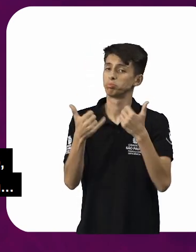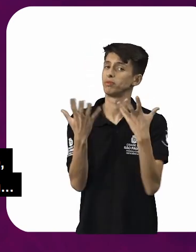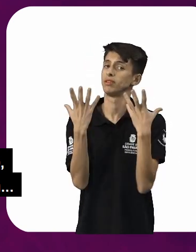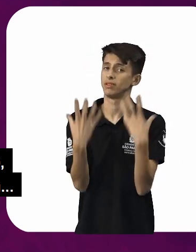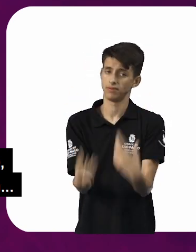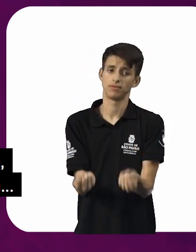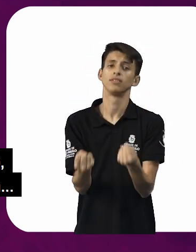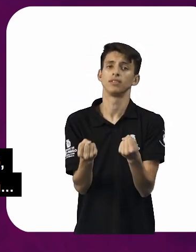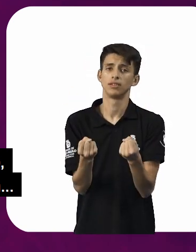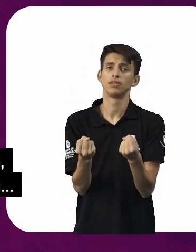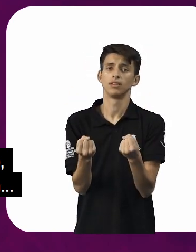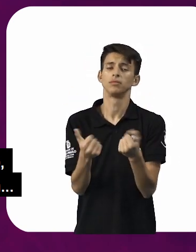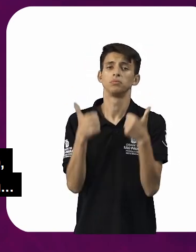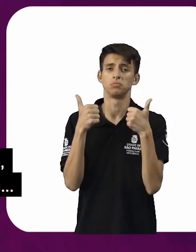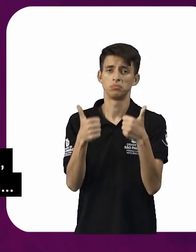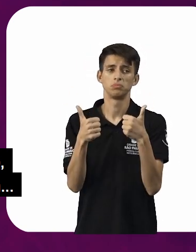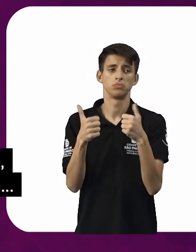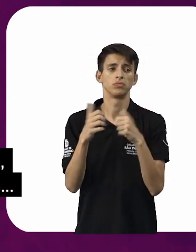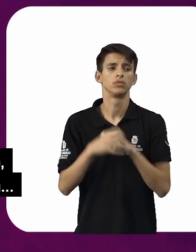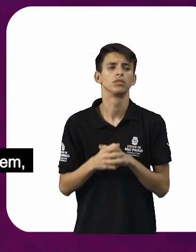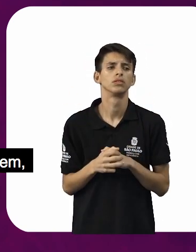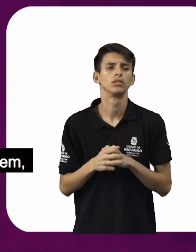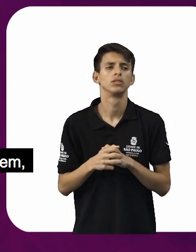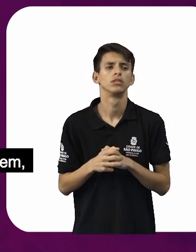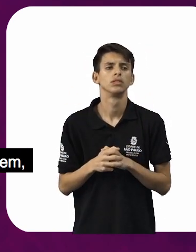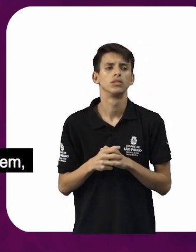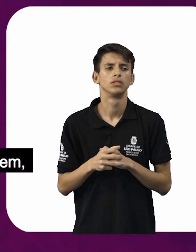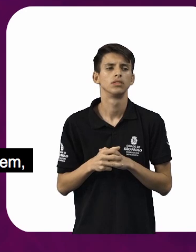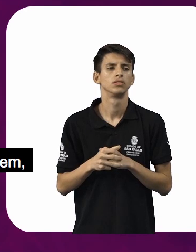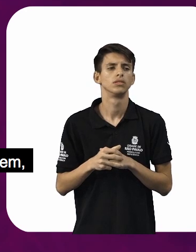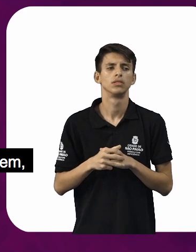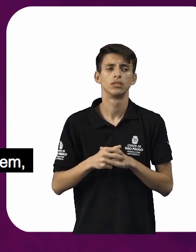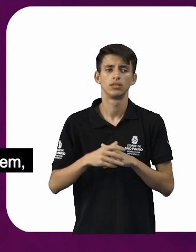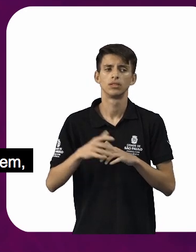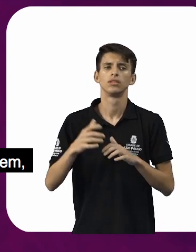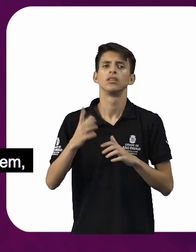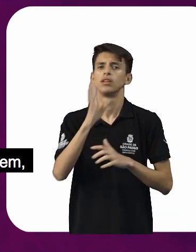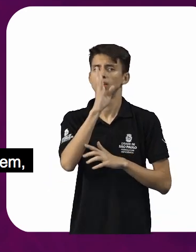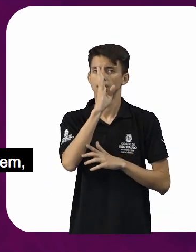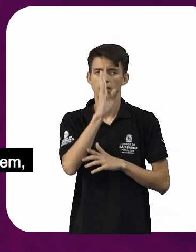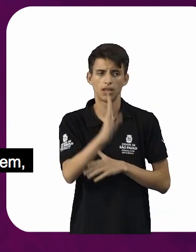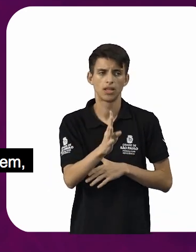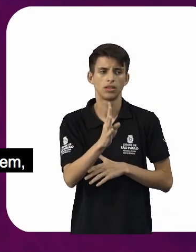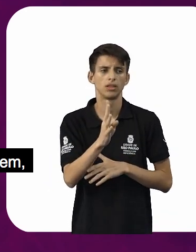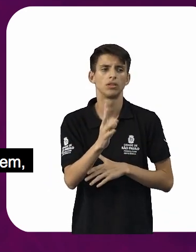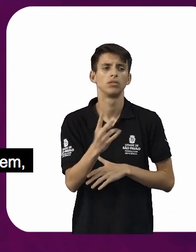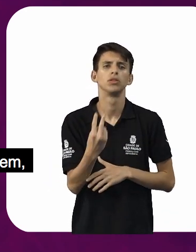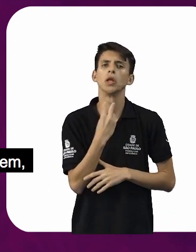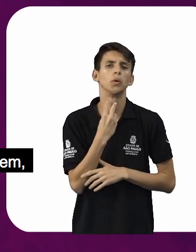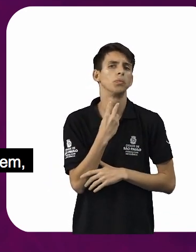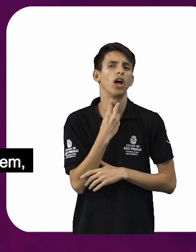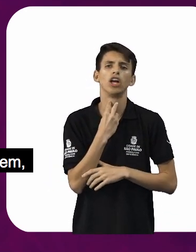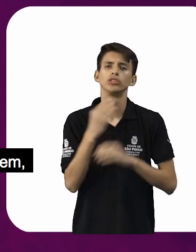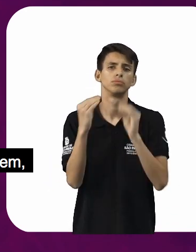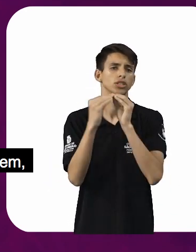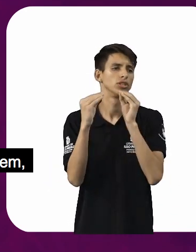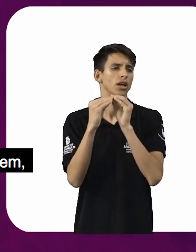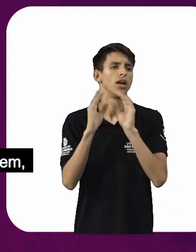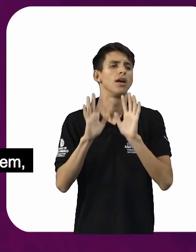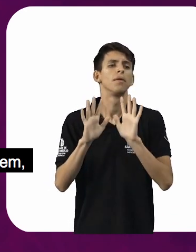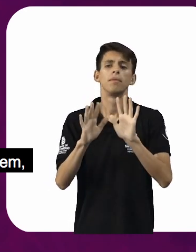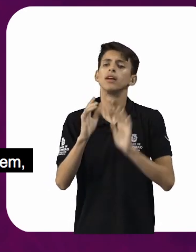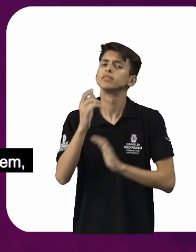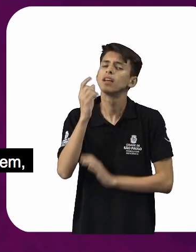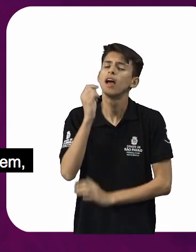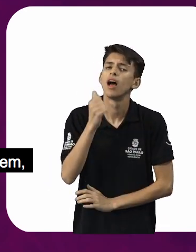ou tolera que casais heteroafetivos façam. Se você falar, heterossexuais também não devem fazer. Então, tudo bem, mas